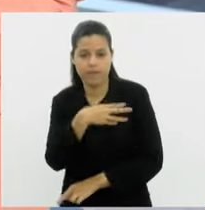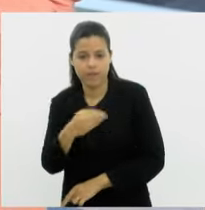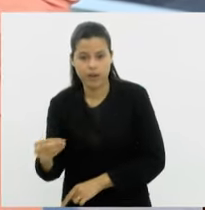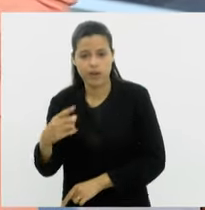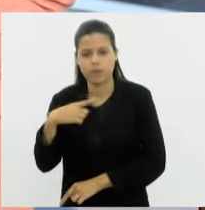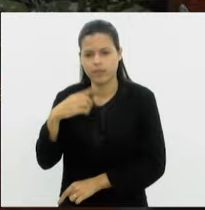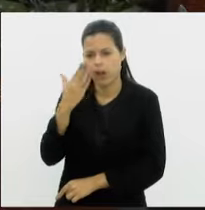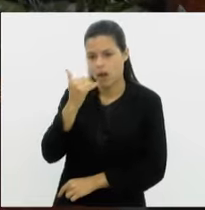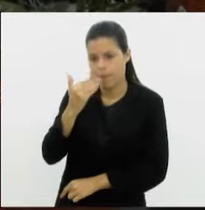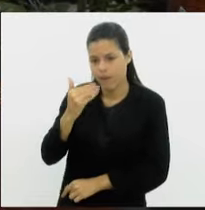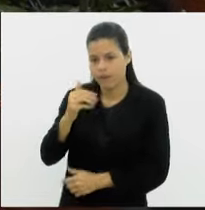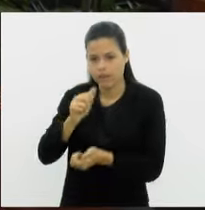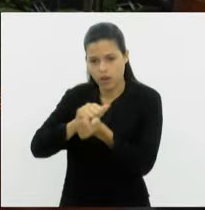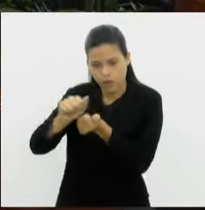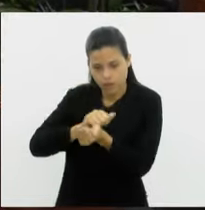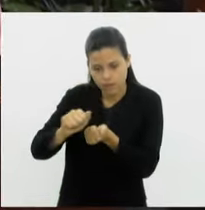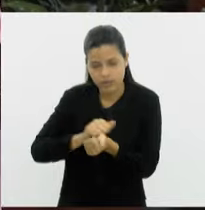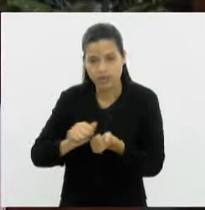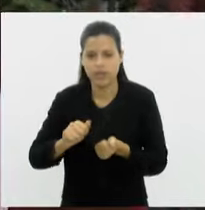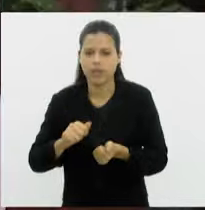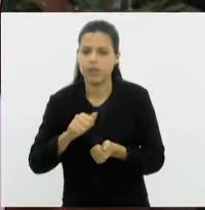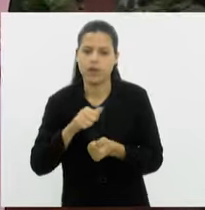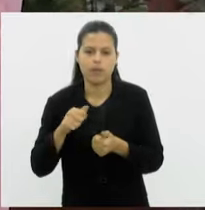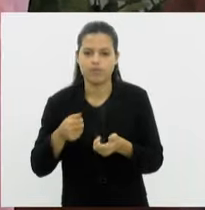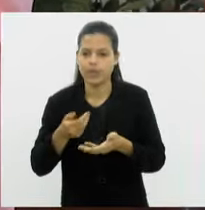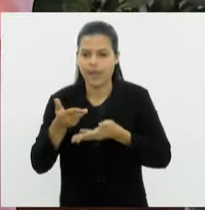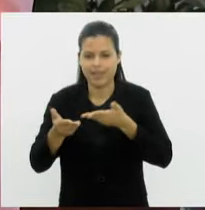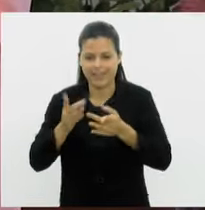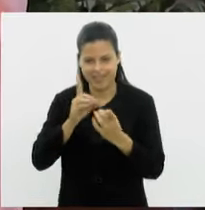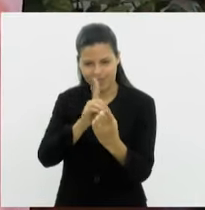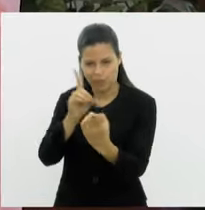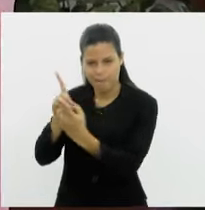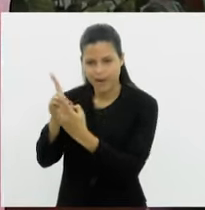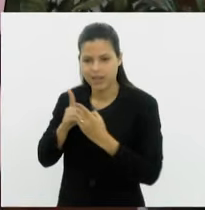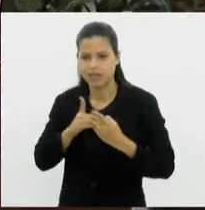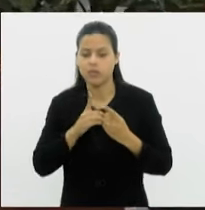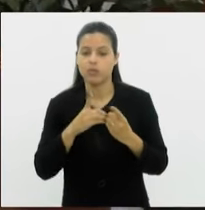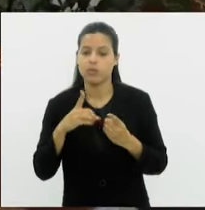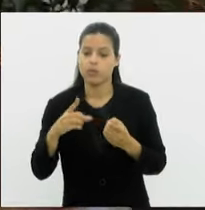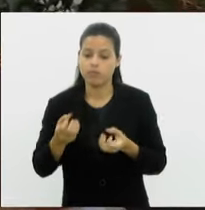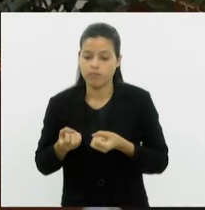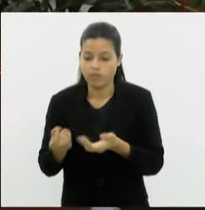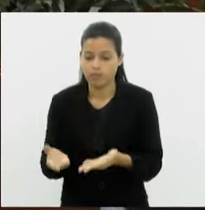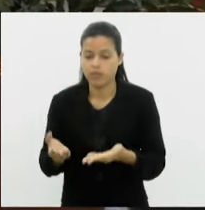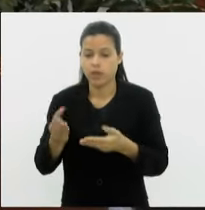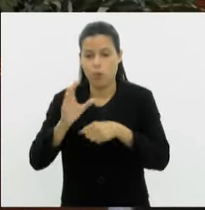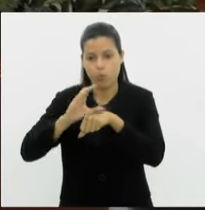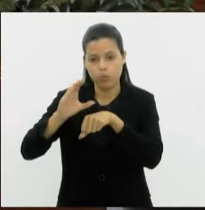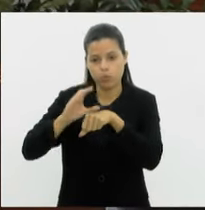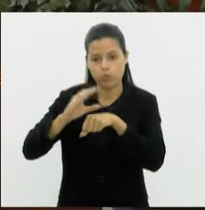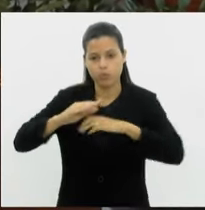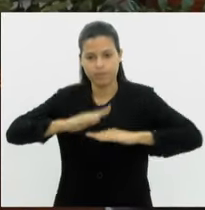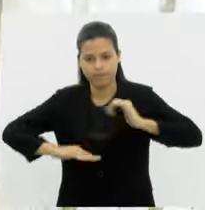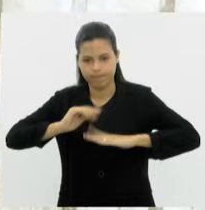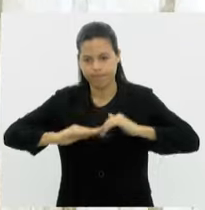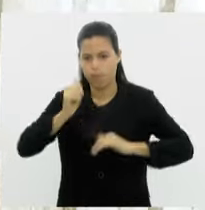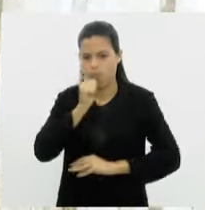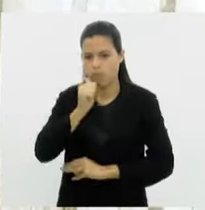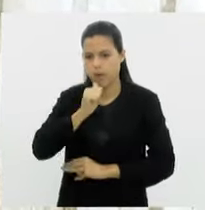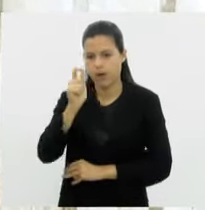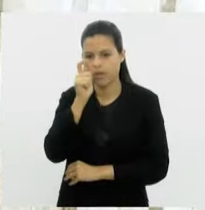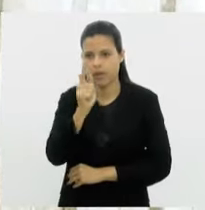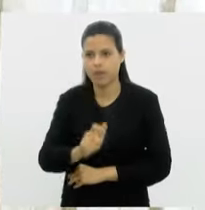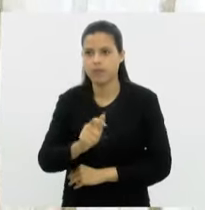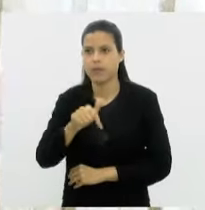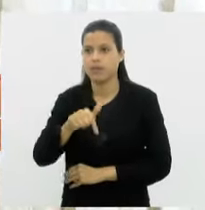de lavanderia e atendimento multiprofissional, o convênio prevê a oferta de cursos profissionalizantes para as mulheres interessadas. Através